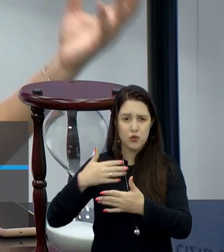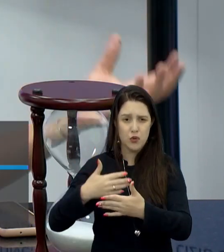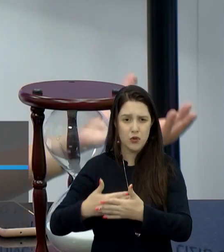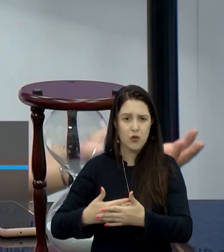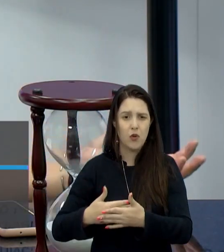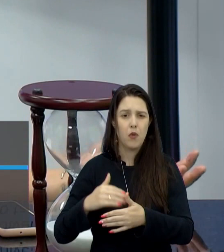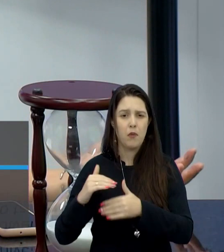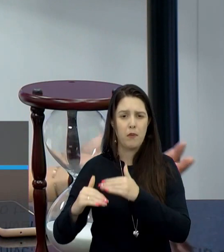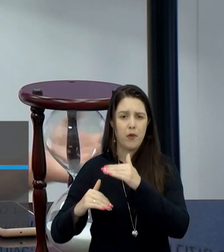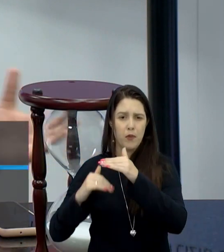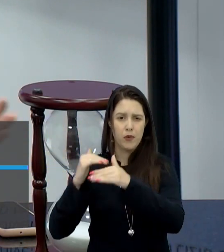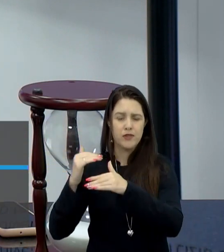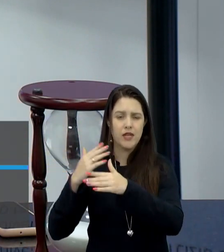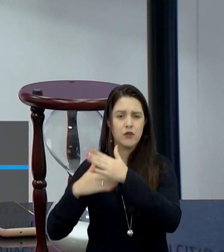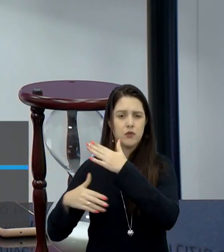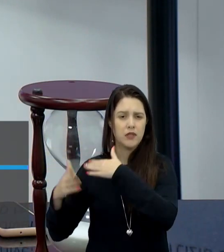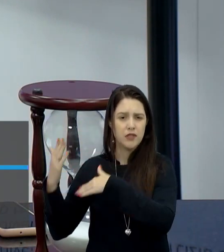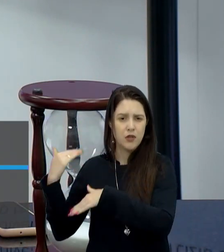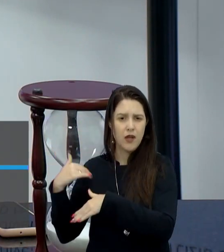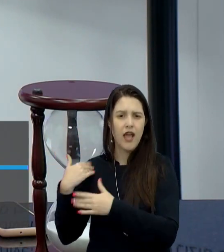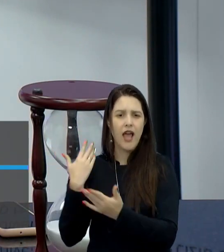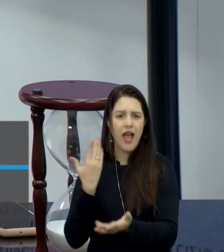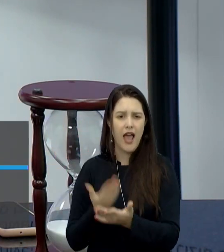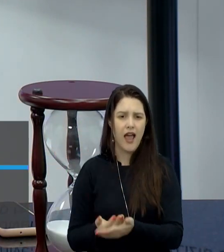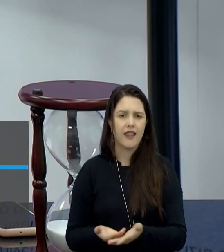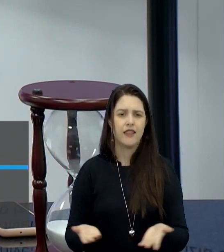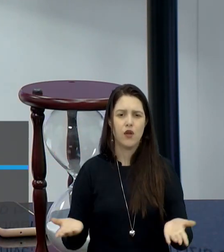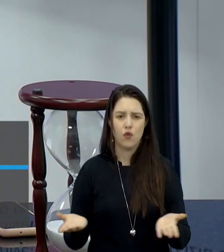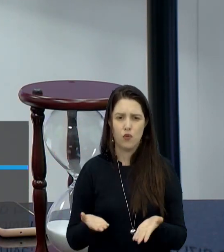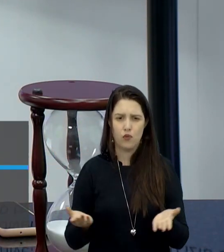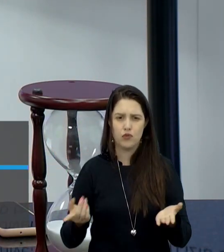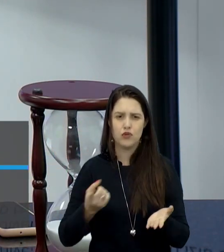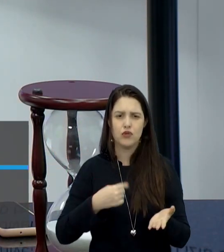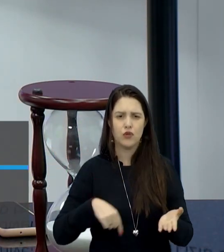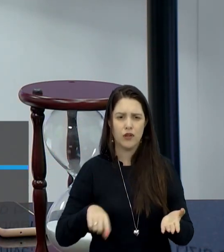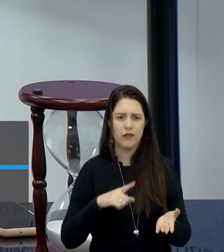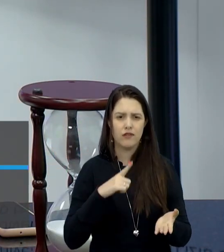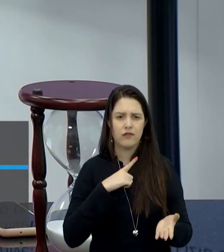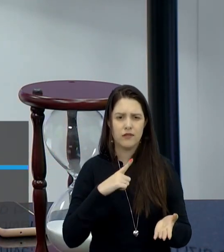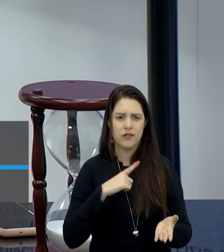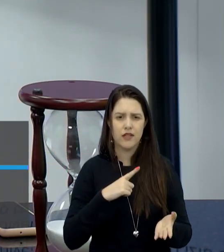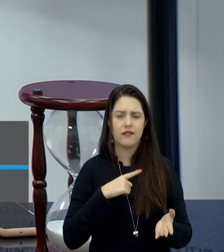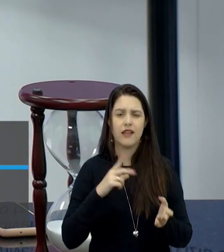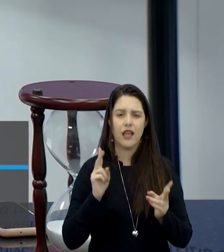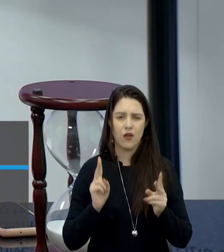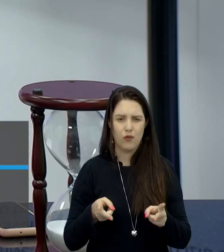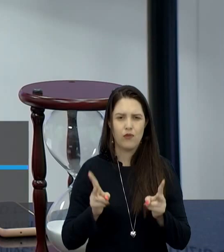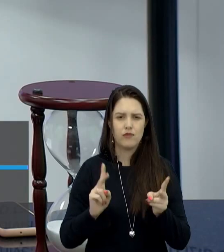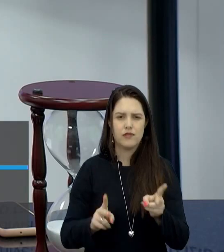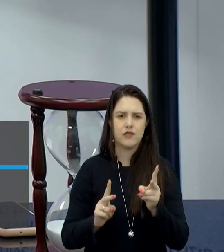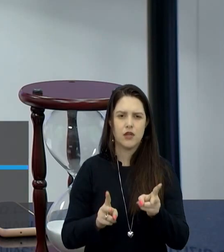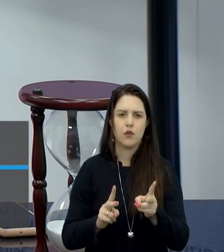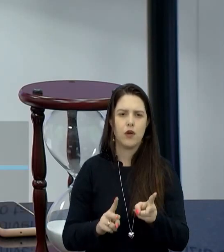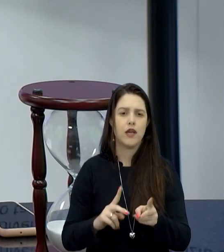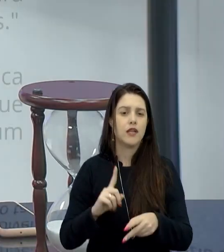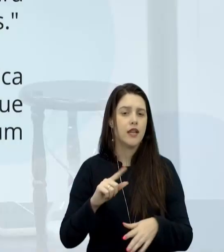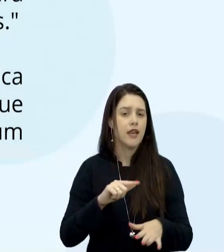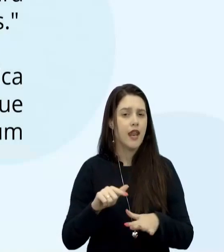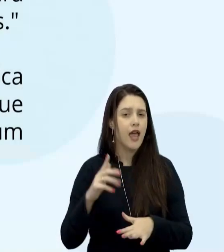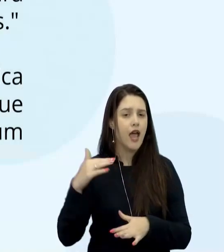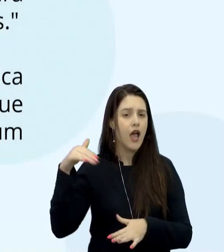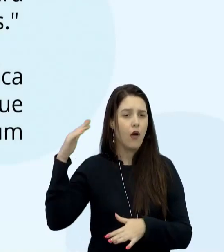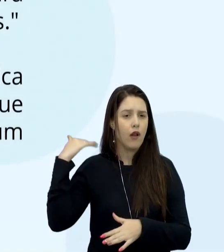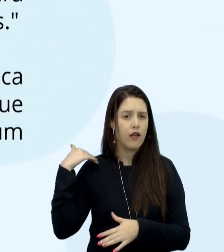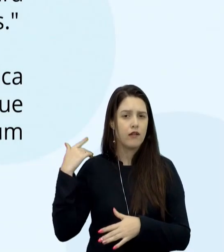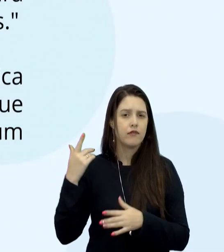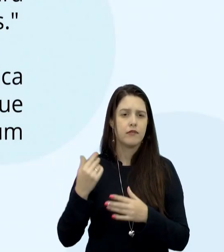processo histórico anterior e que até hoje nós temos aí reverberando, temos consequências. Aí colocando na tela para vocês,